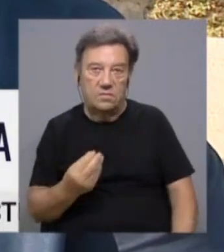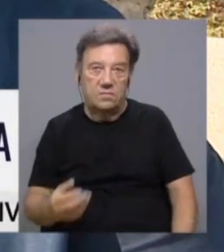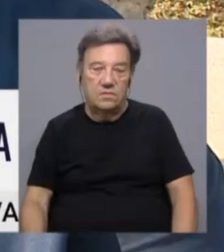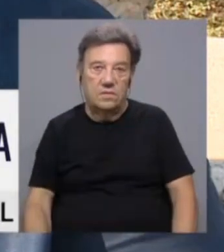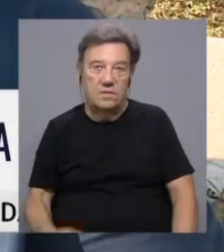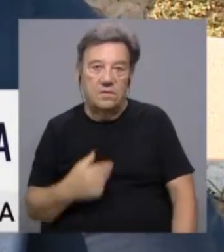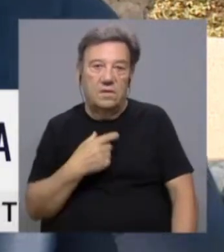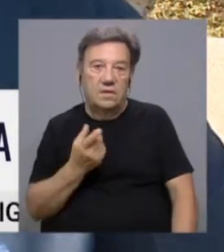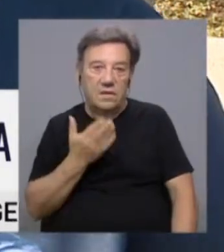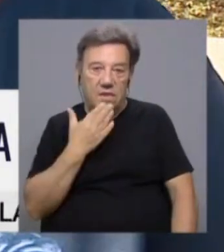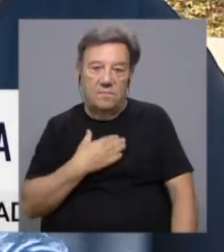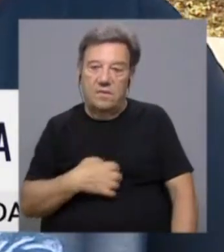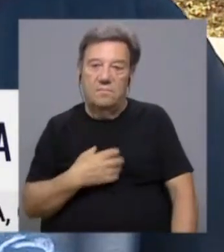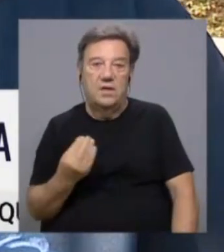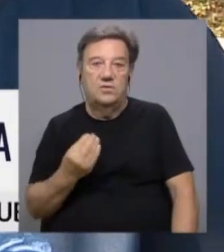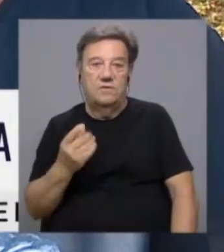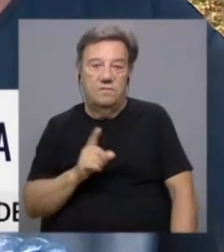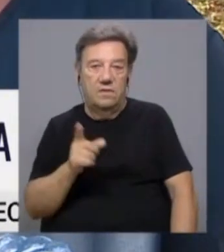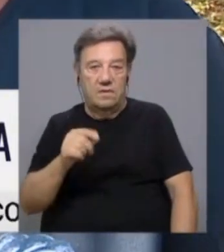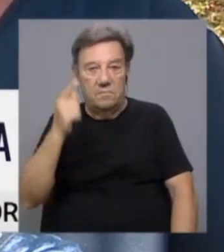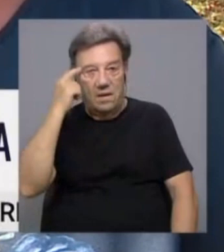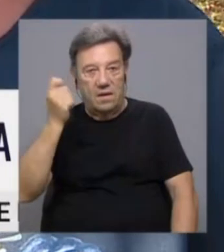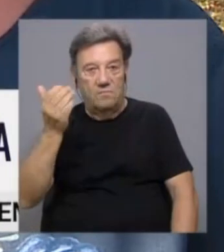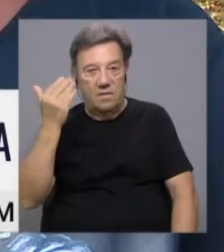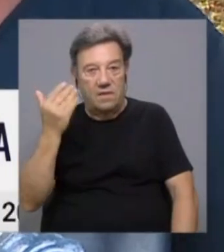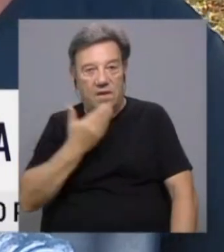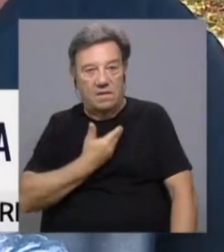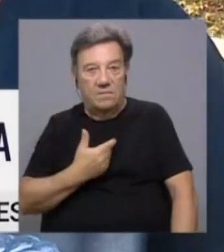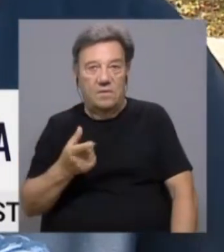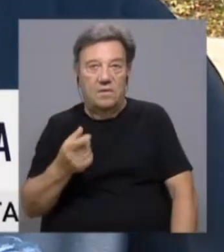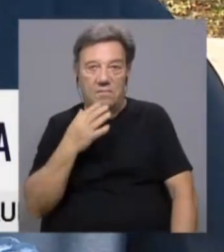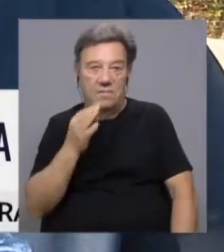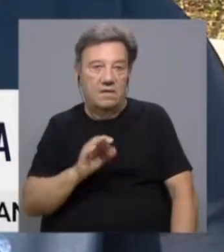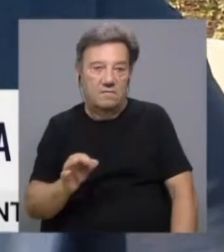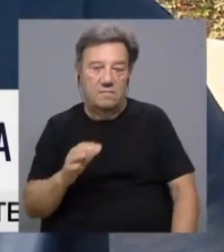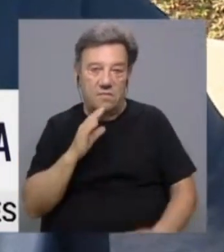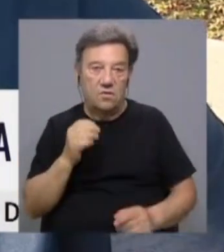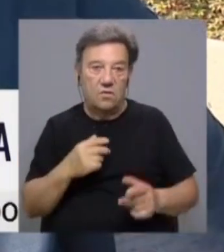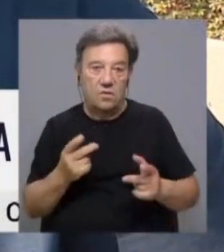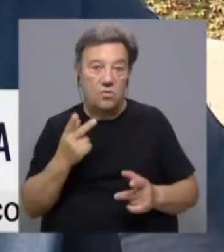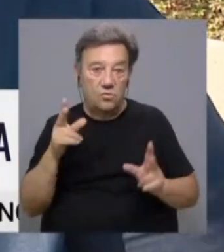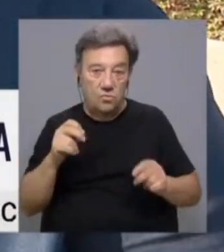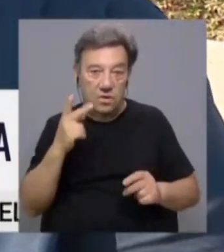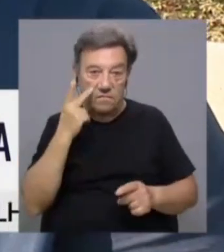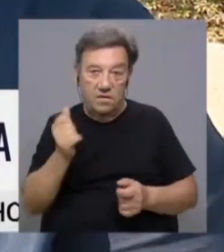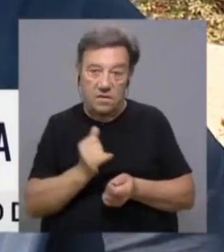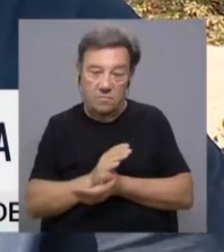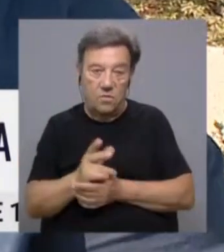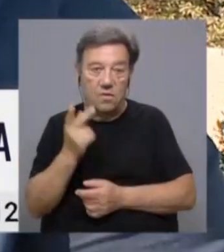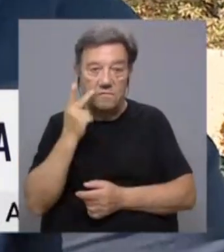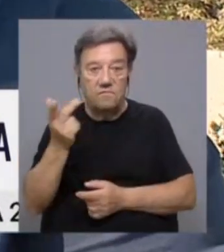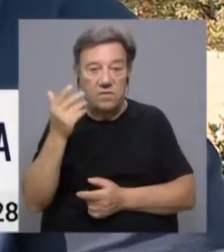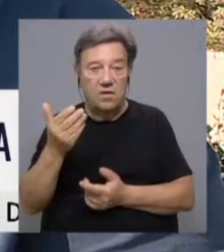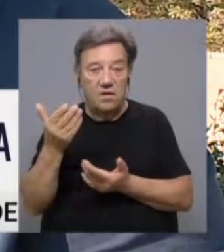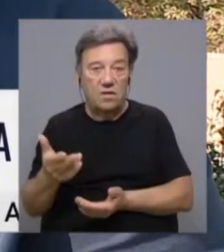Demos juventude até. Até porque também lembra os tempos que aqui passava antigamente. Maravilha, maravilha. Nunca os vi moer, atenção. Mas vi os caídos,